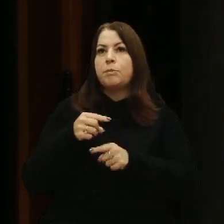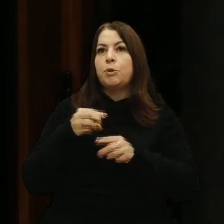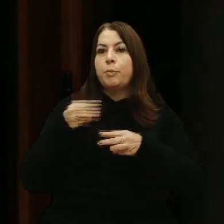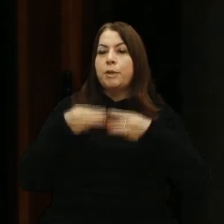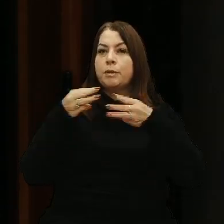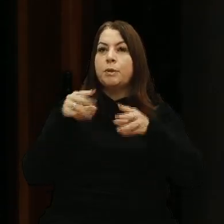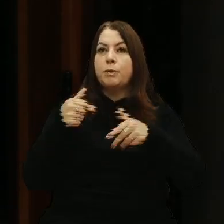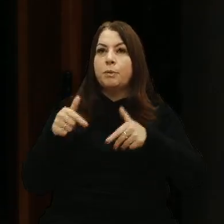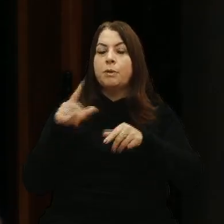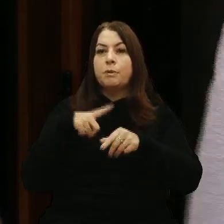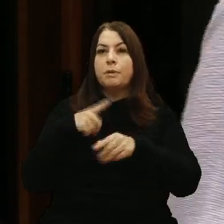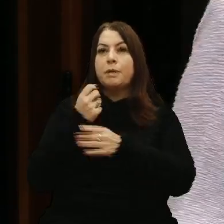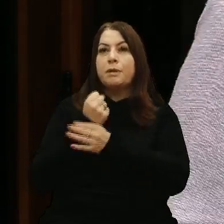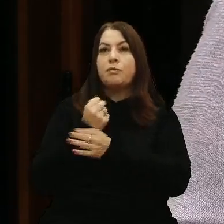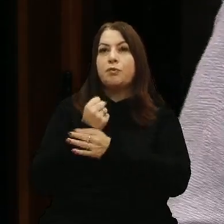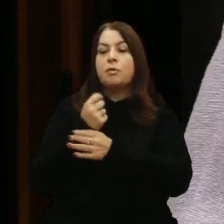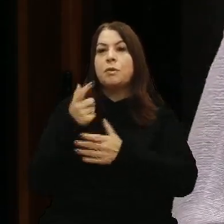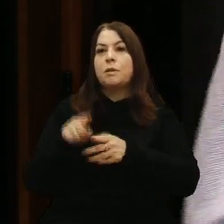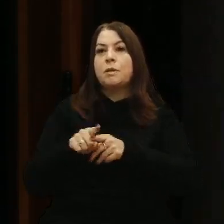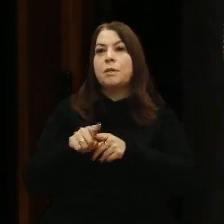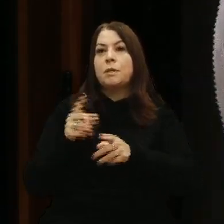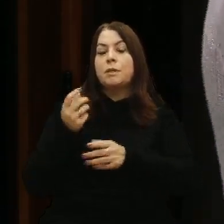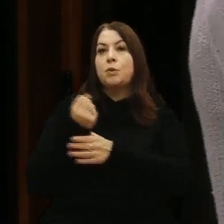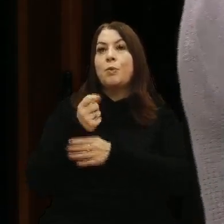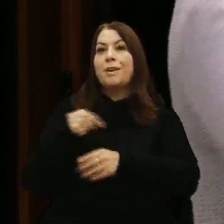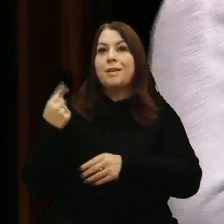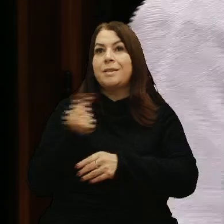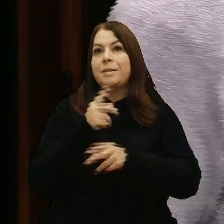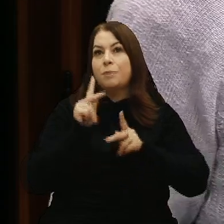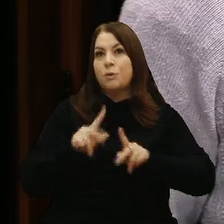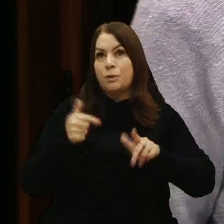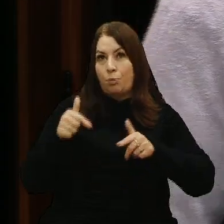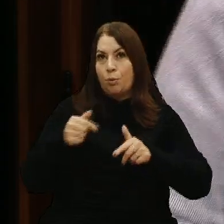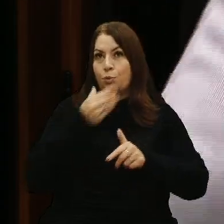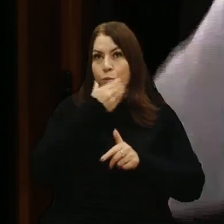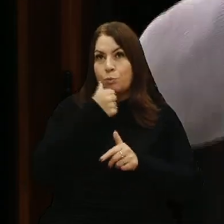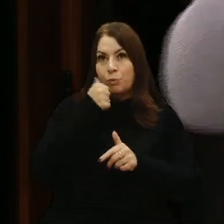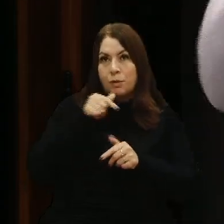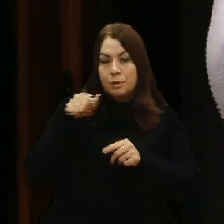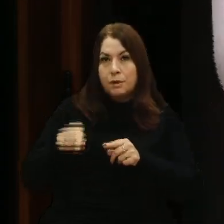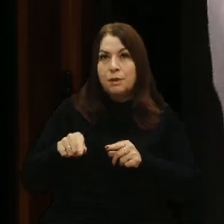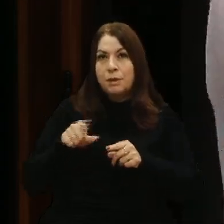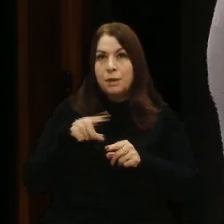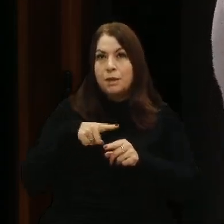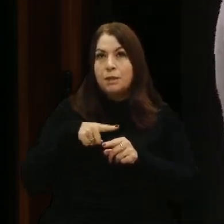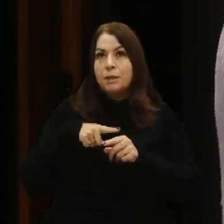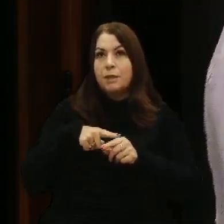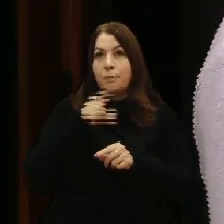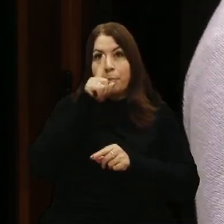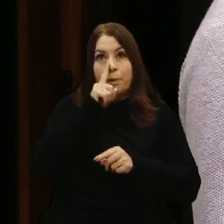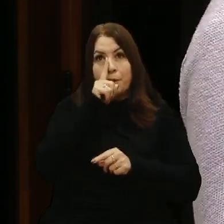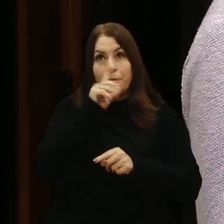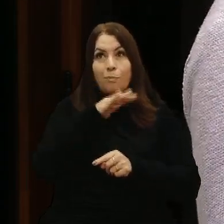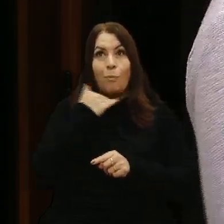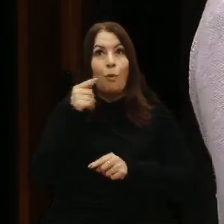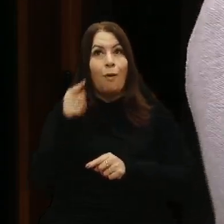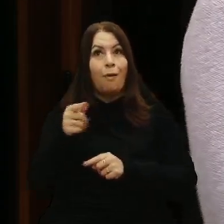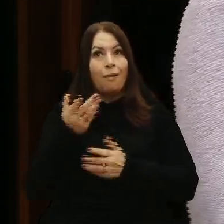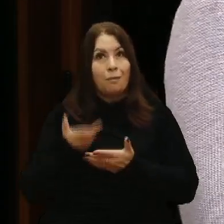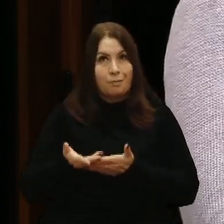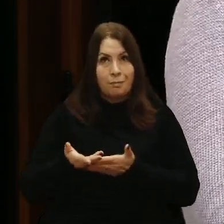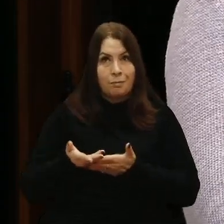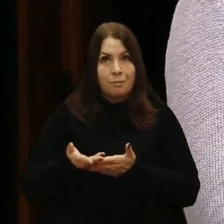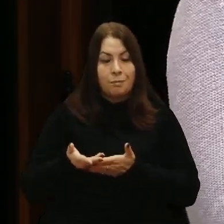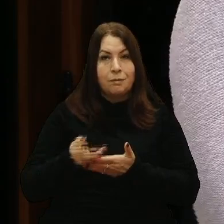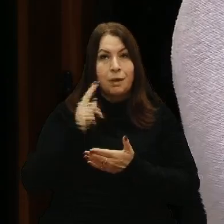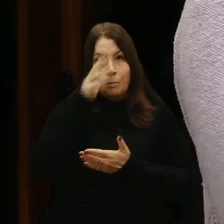Trabalho visando garantir a integridade e a segurança dos trabalhadores e das trabalhadoras que estavam com risco de morte. E vejam,